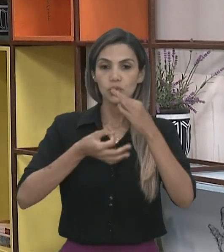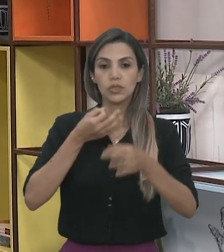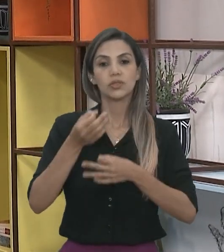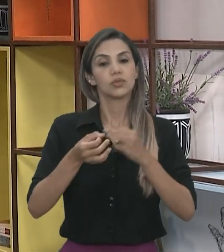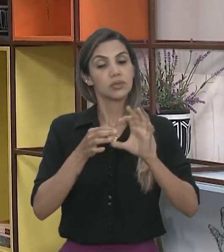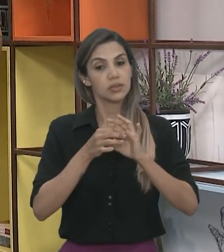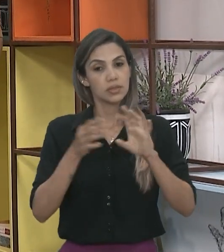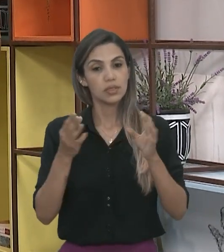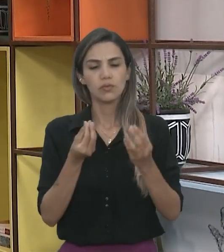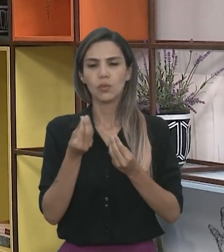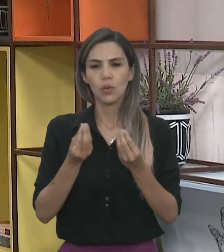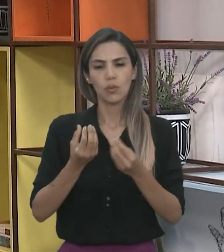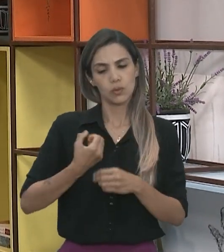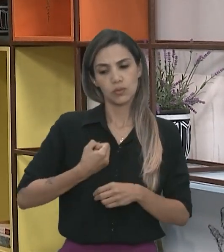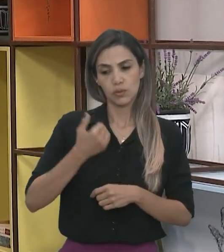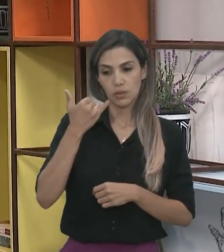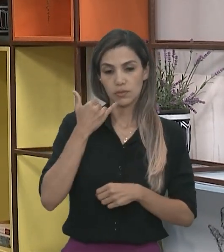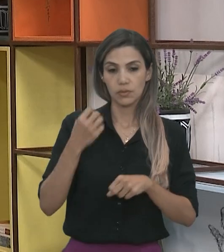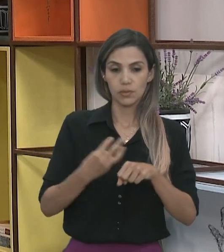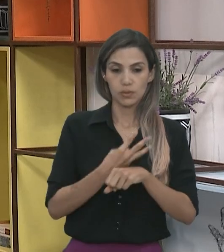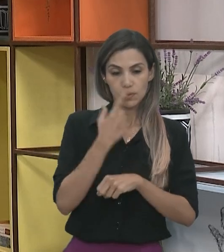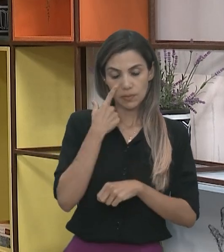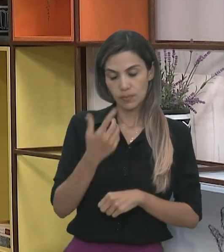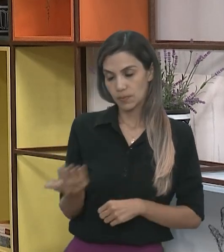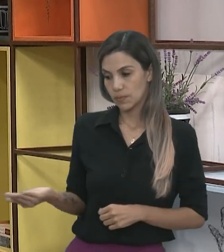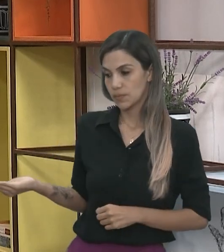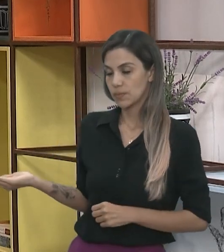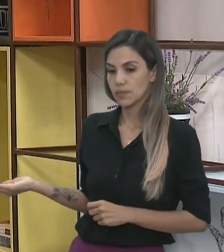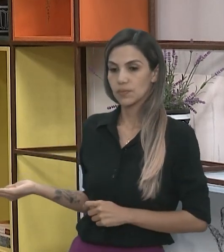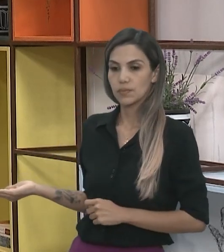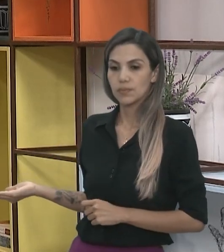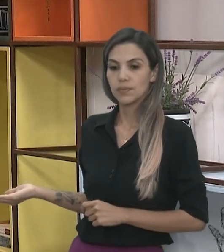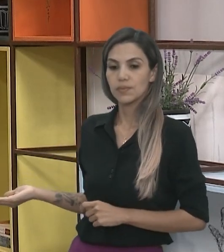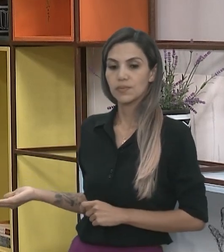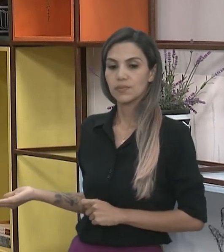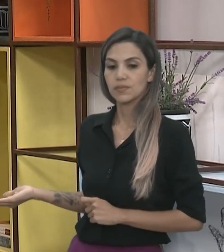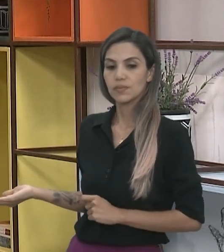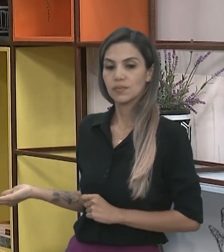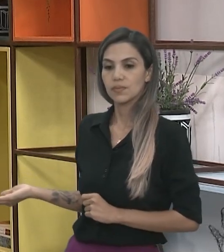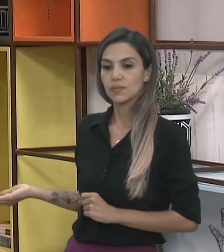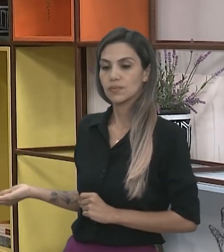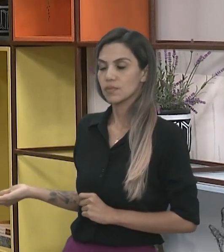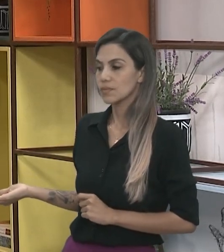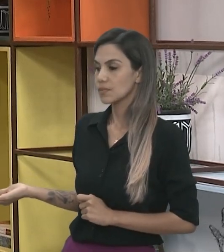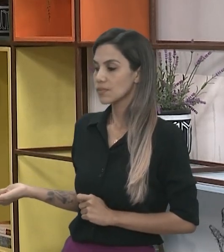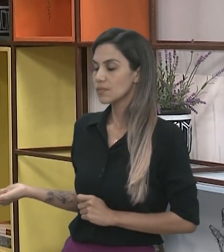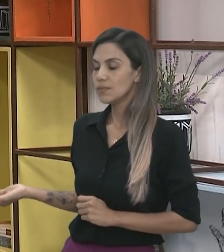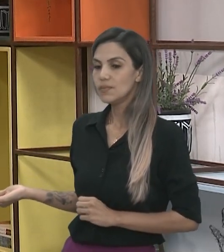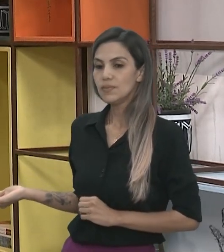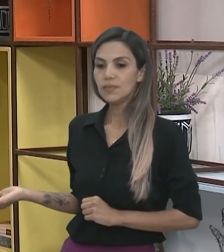por meio do nosso WhatsApp, é esse número que aparece aqui embaixo da sua tela, o